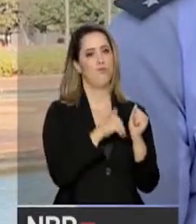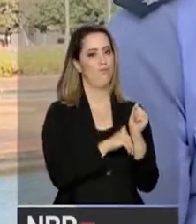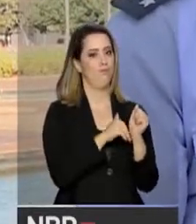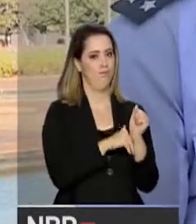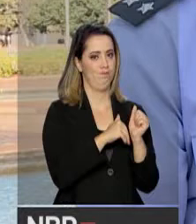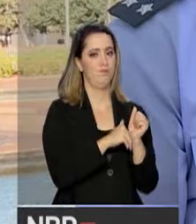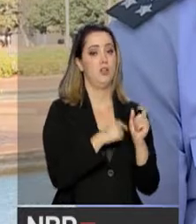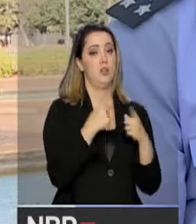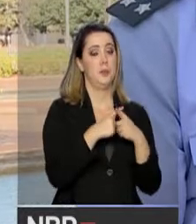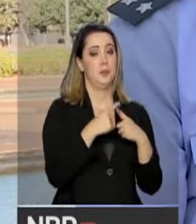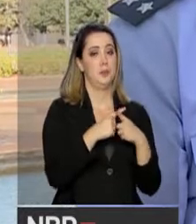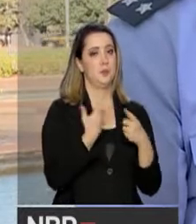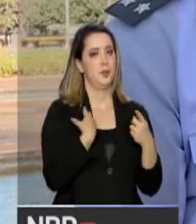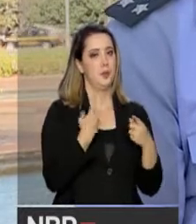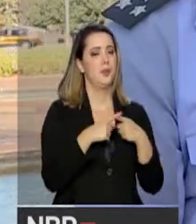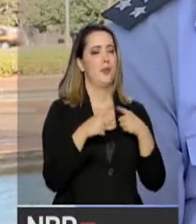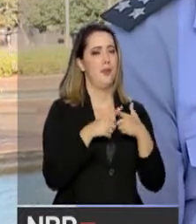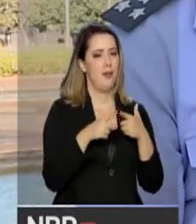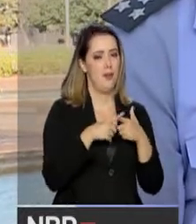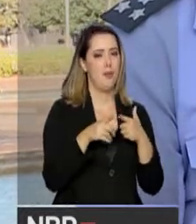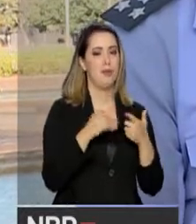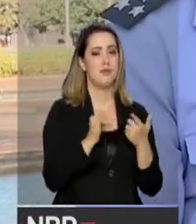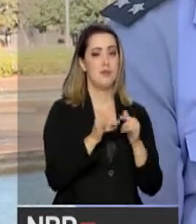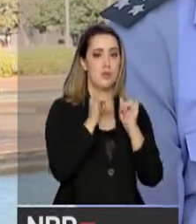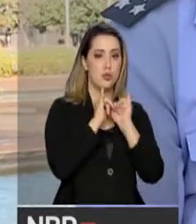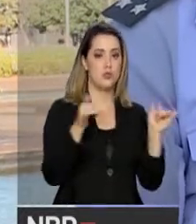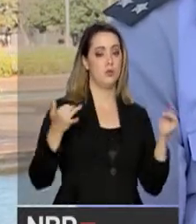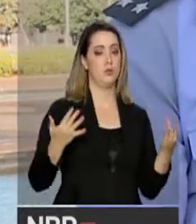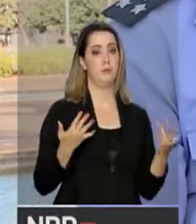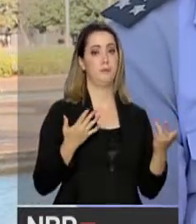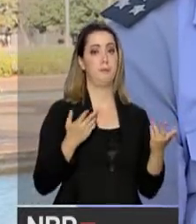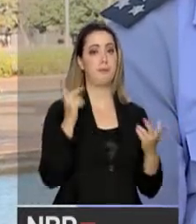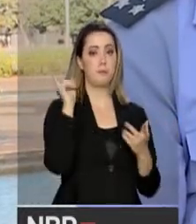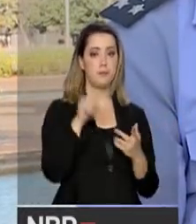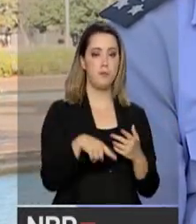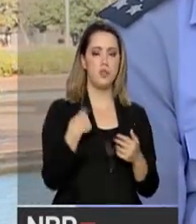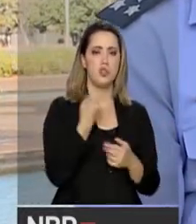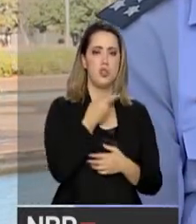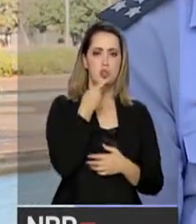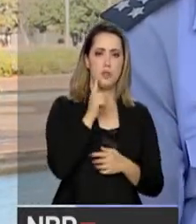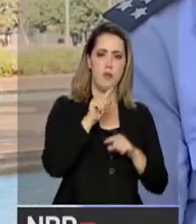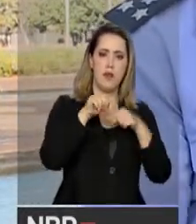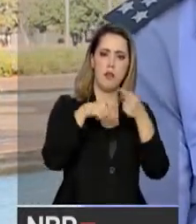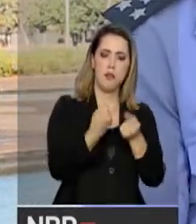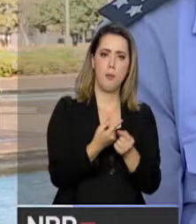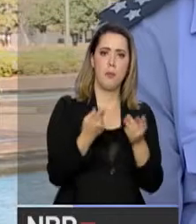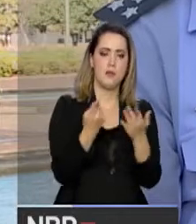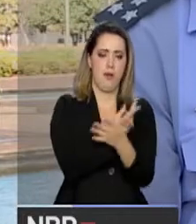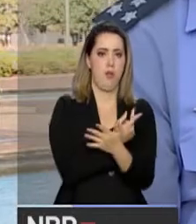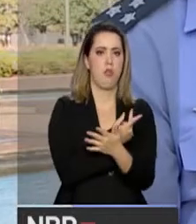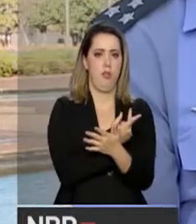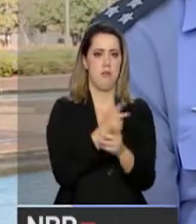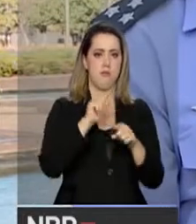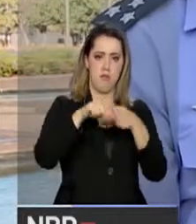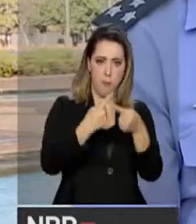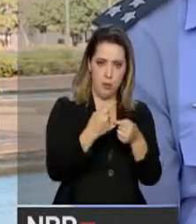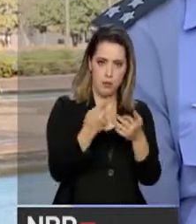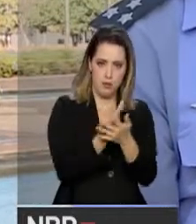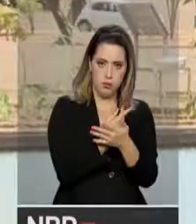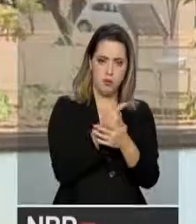impede o nosso objetivo. Então, a gente trata com critério. Logicamente, a gente divulga a partir da deflagração da operação